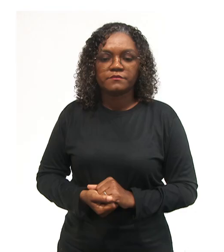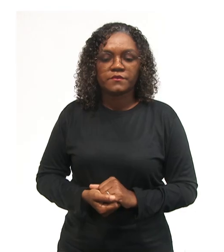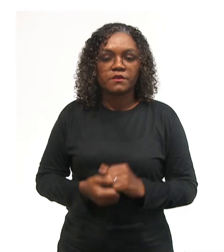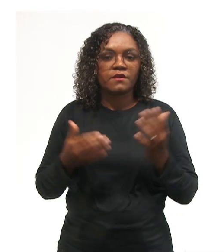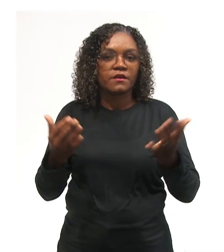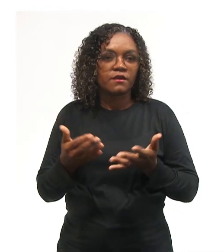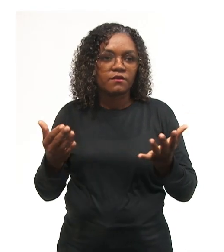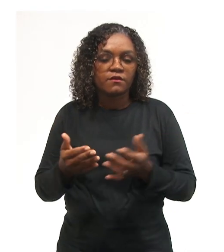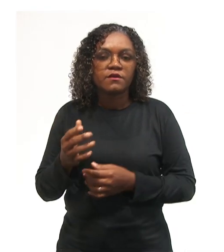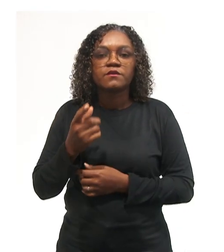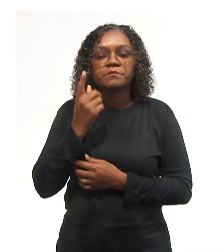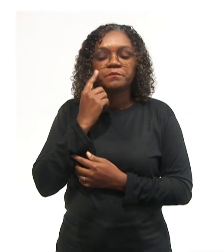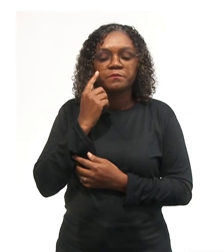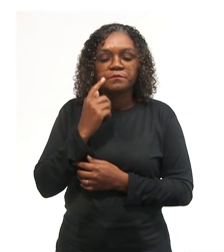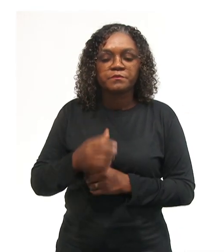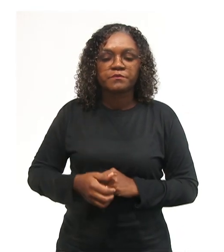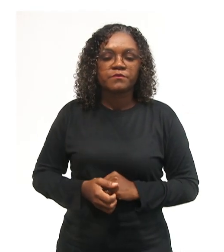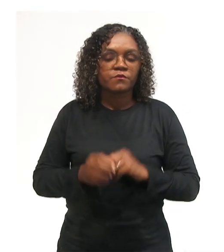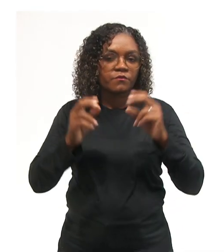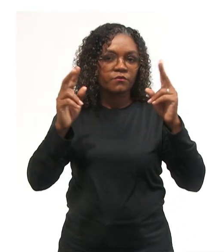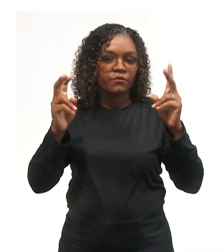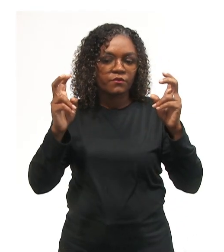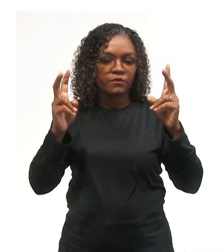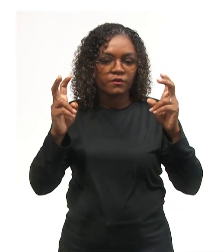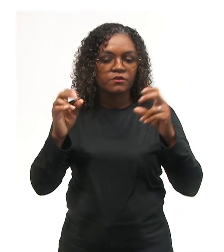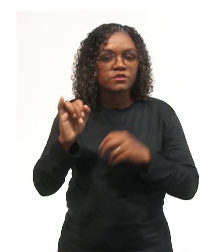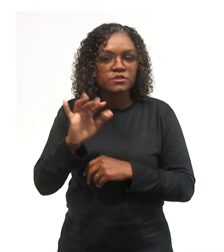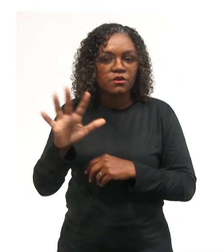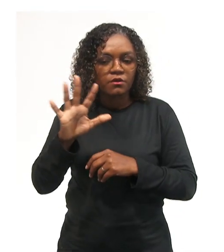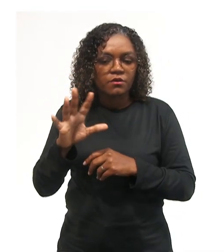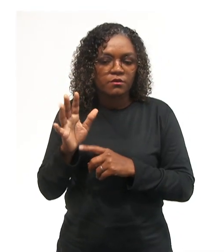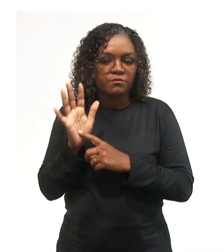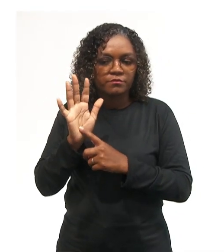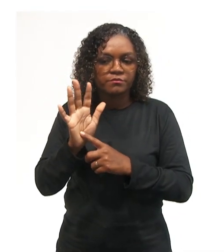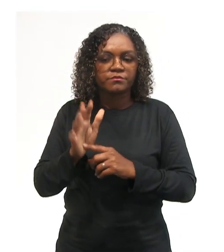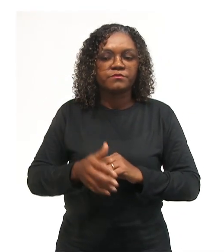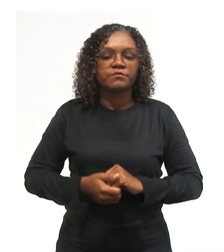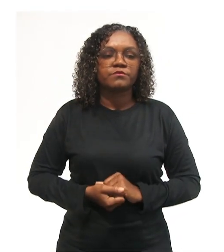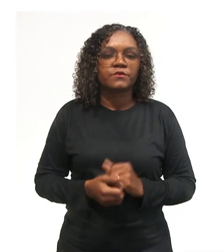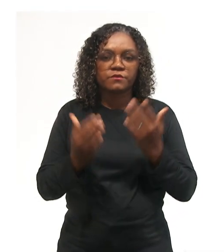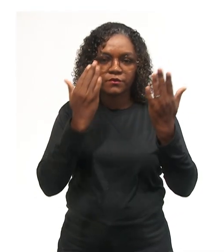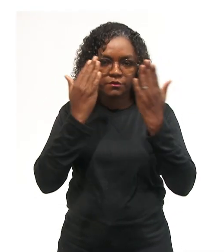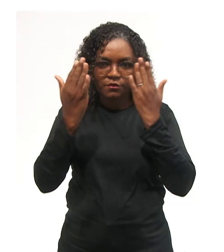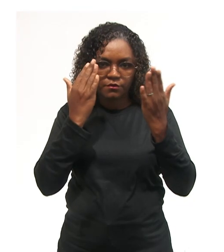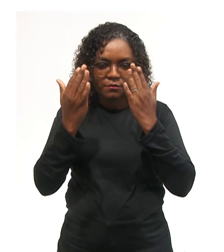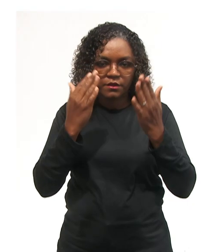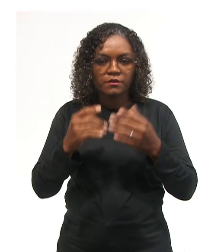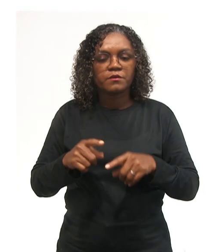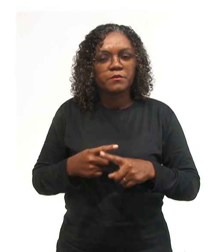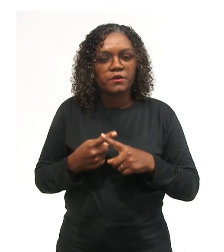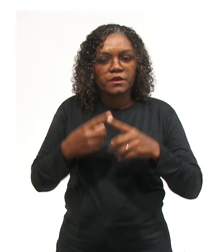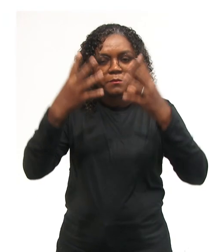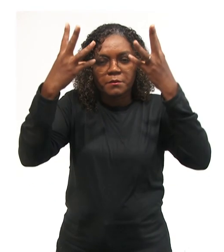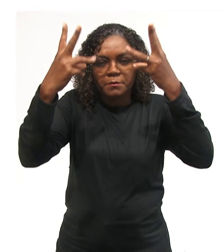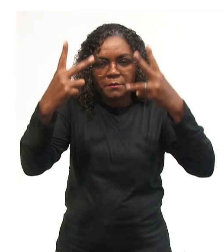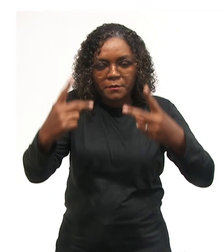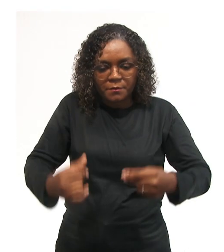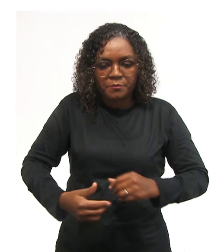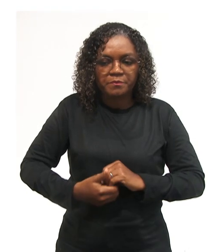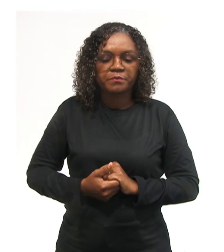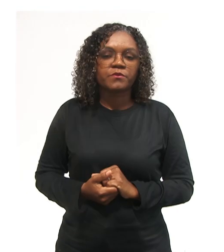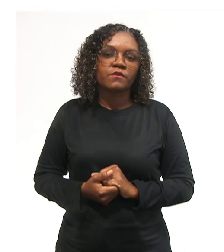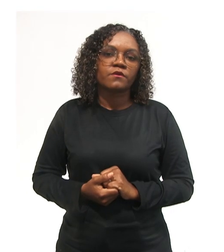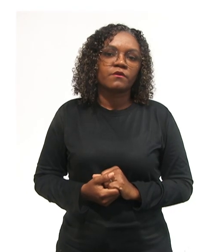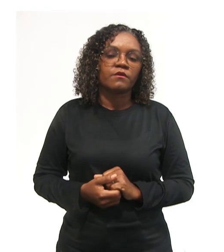Vamos imaginar aqui uma breve, vamos fazer uma ilustração então um pouquinho para exemplificar tudo que a gente está falando aqui. Vocês imaginem,